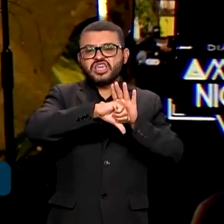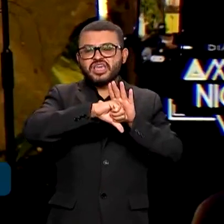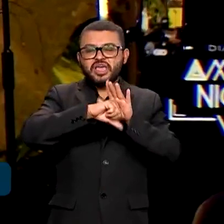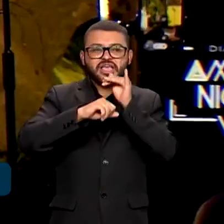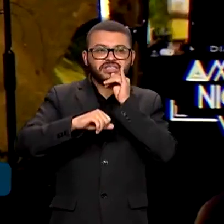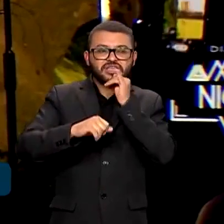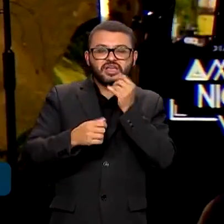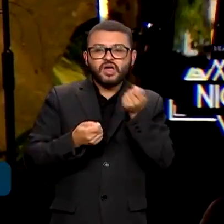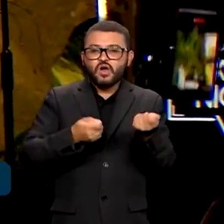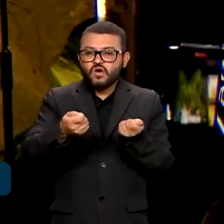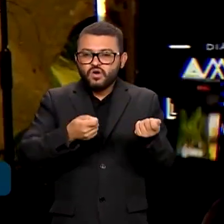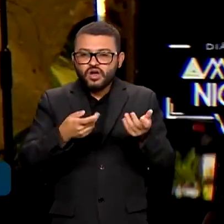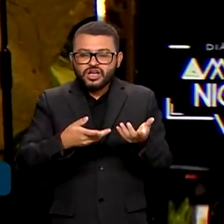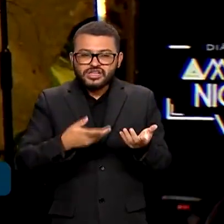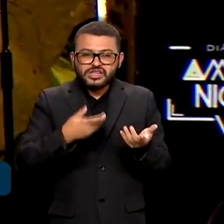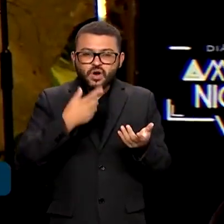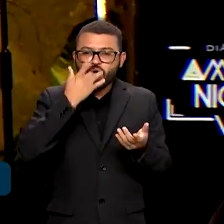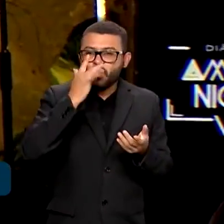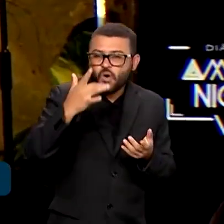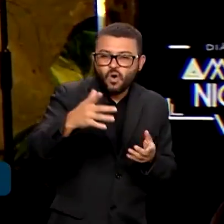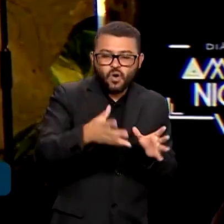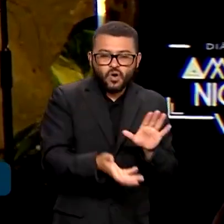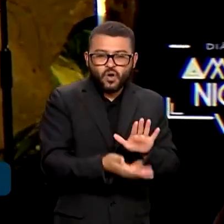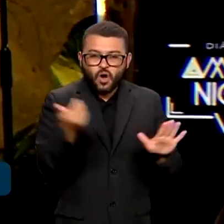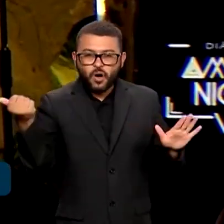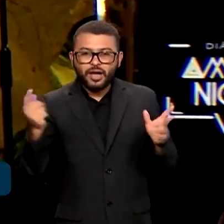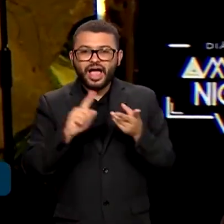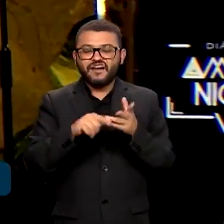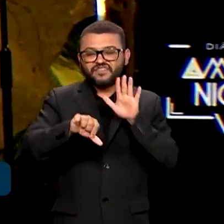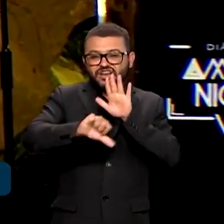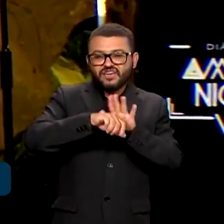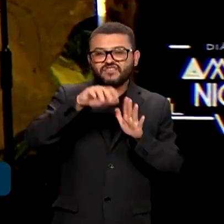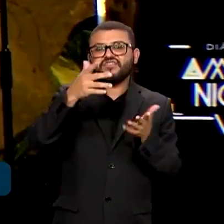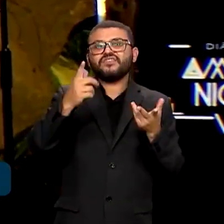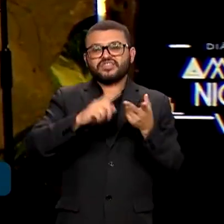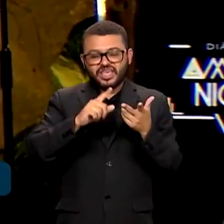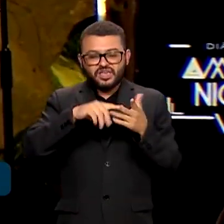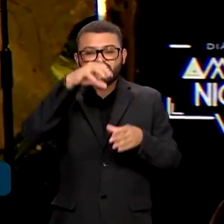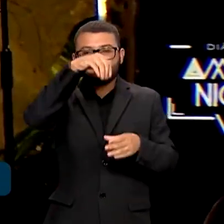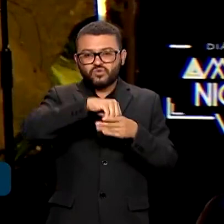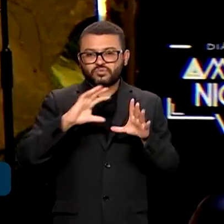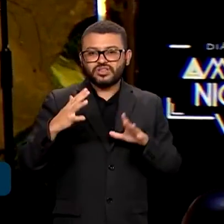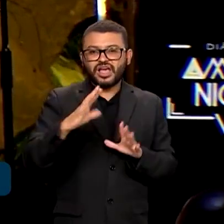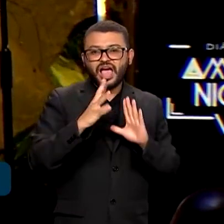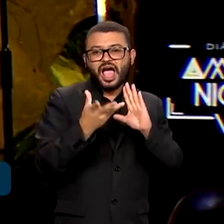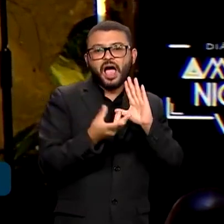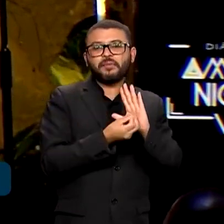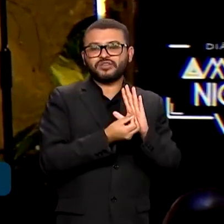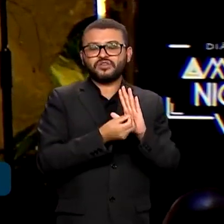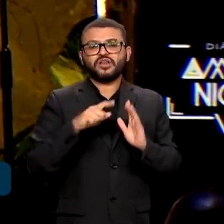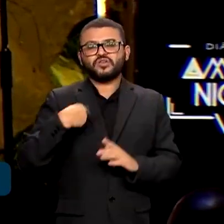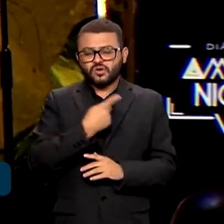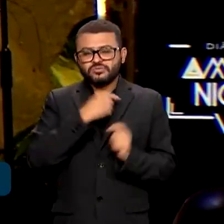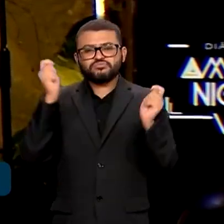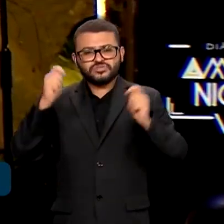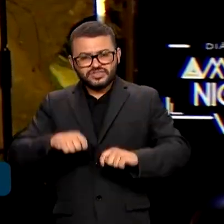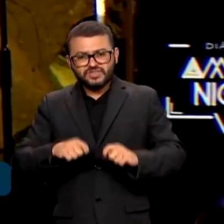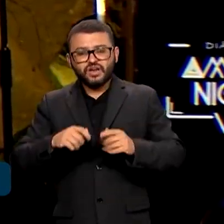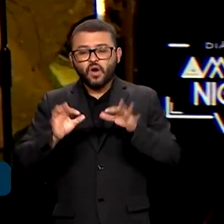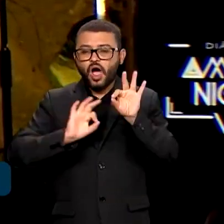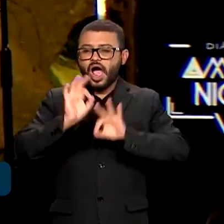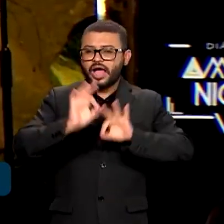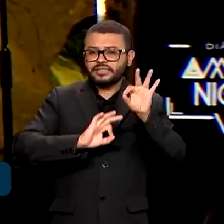garimpo ilegal, de atividades criminosas na nossa região, a gente possa sair